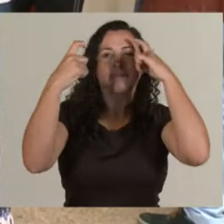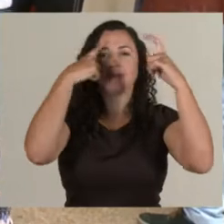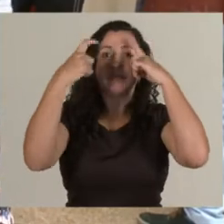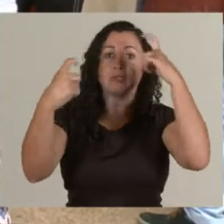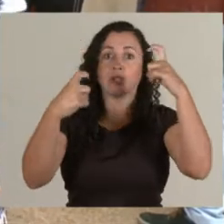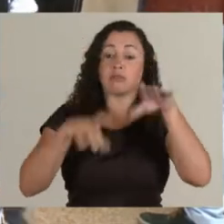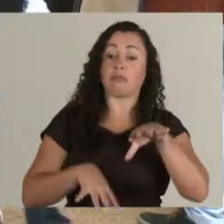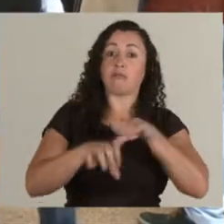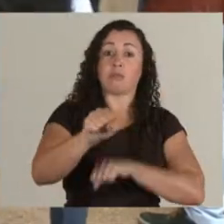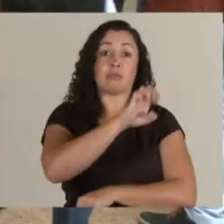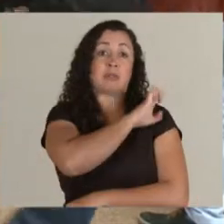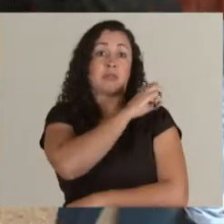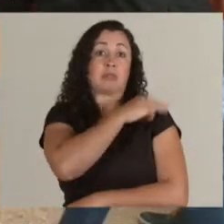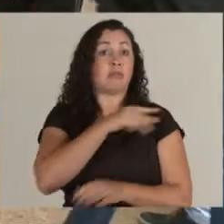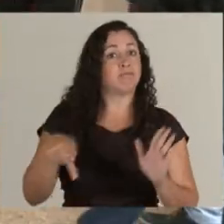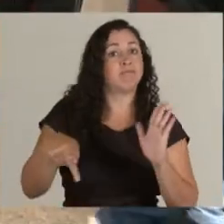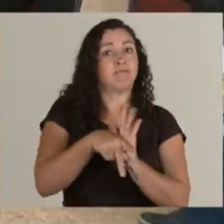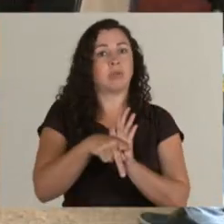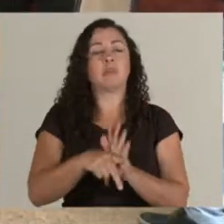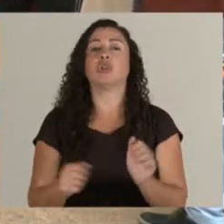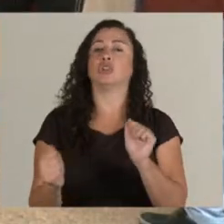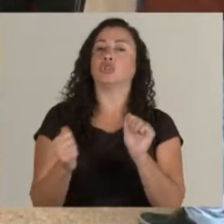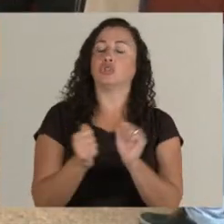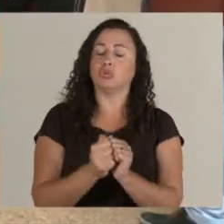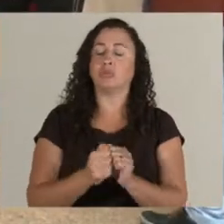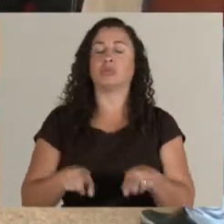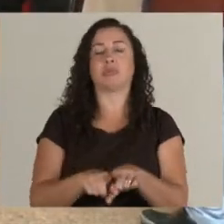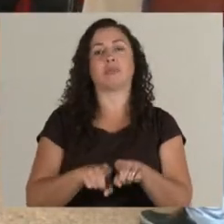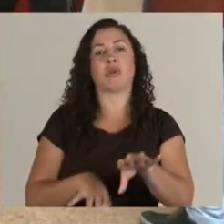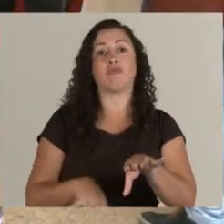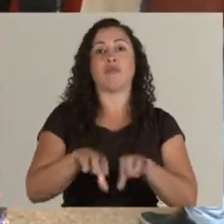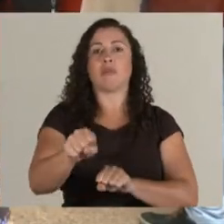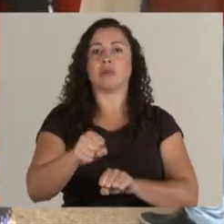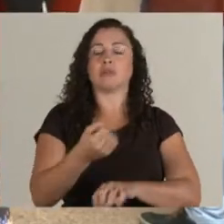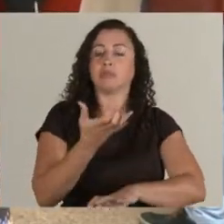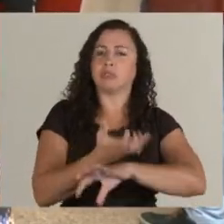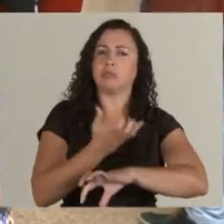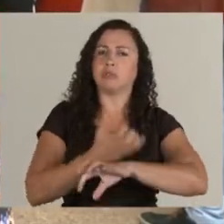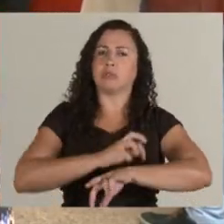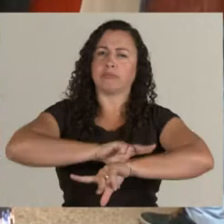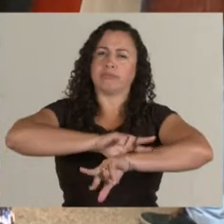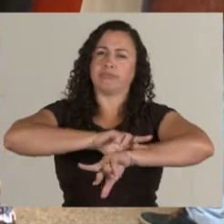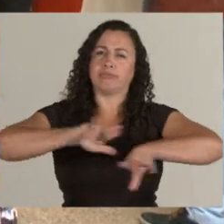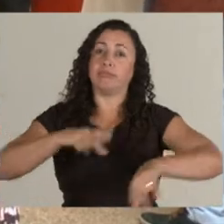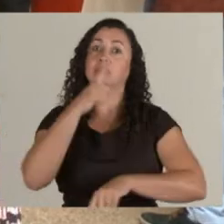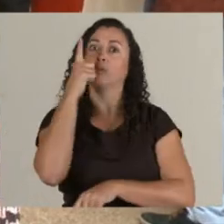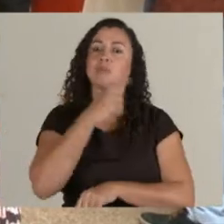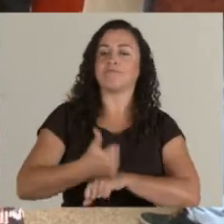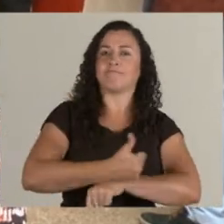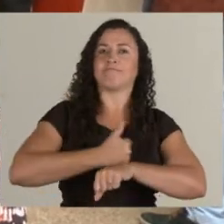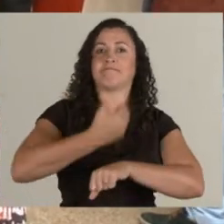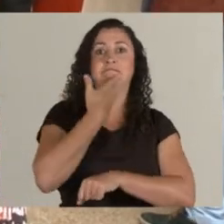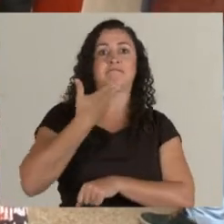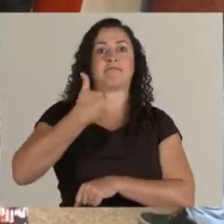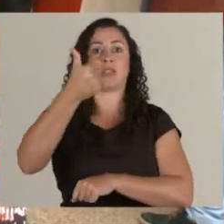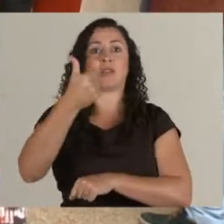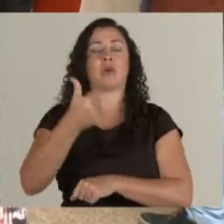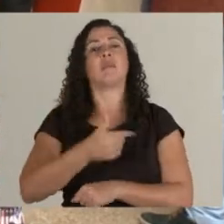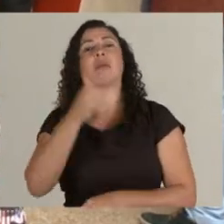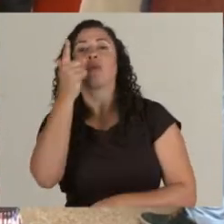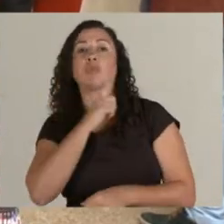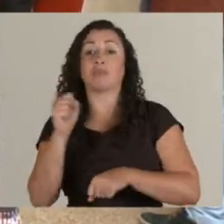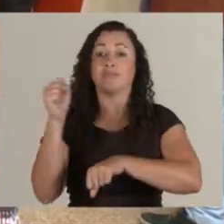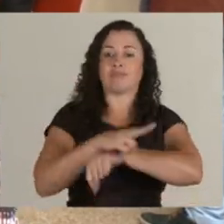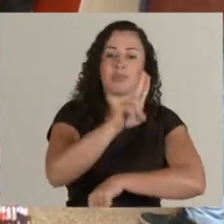própria formação do ensino médio, junto com uma formação qualificada, né, nas disciplinas onde eles têm que se formar, para chegarem à universidade